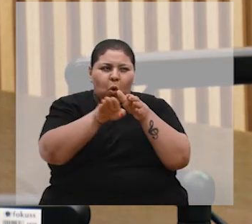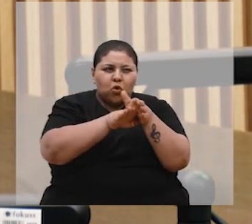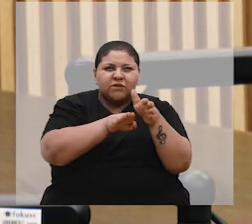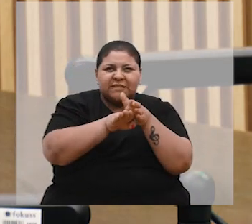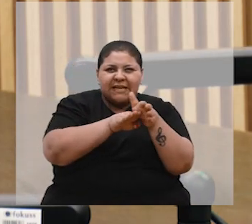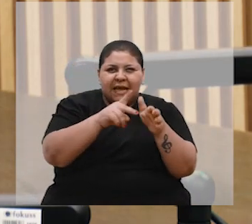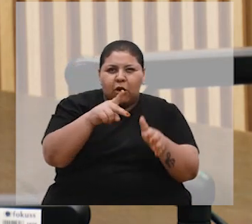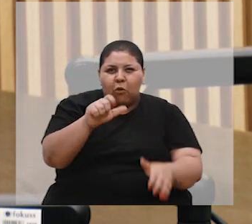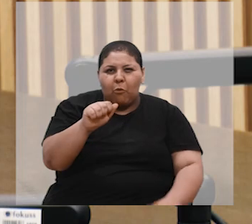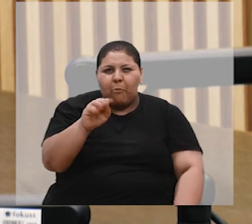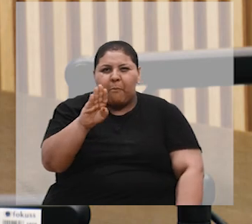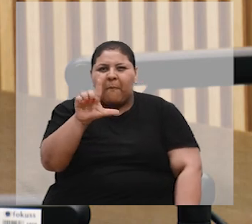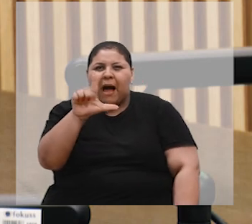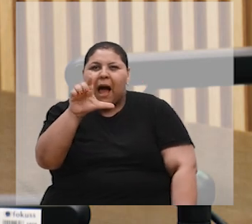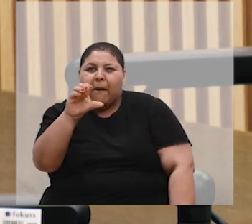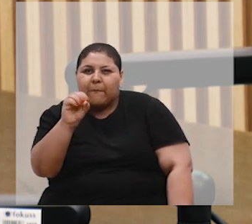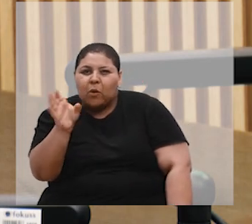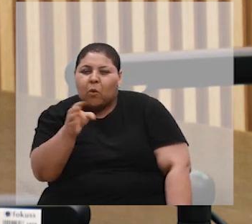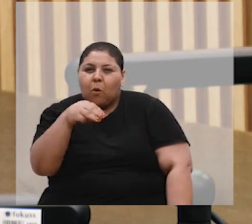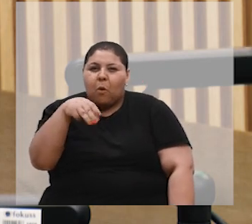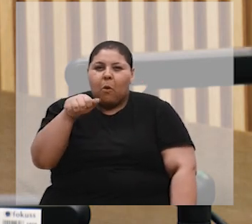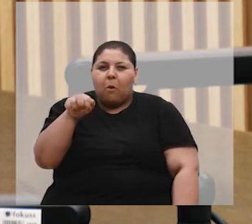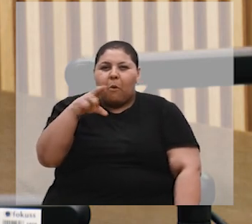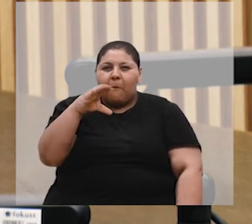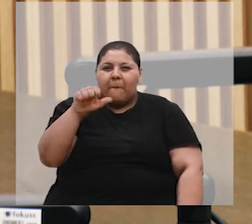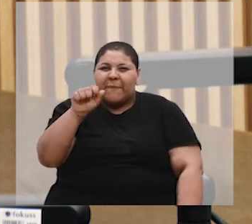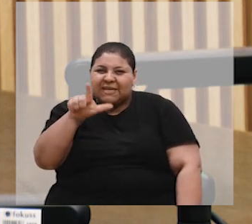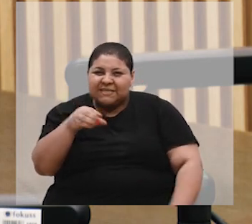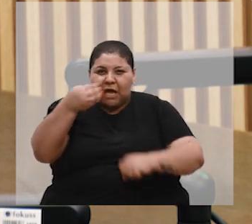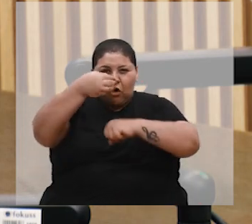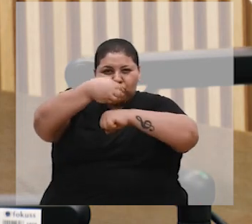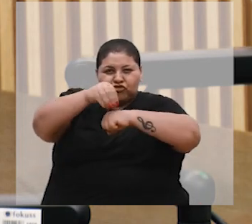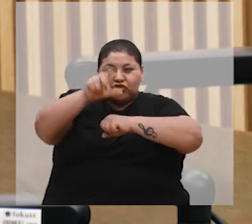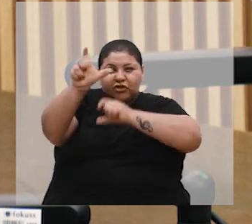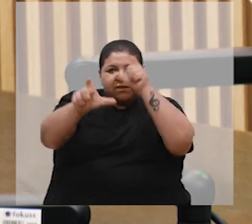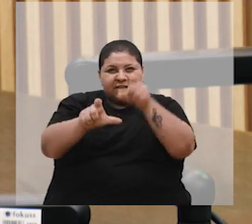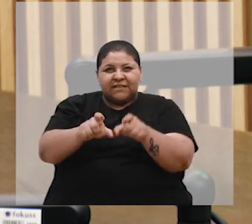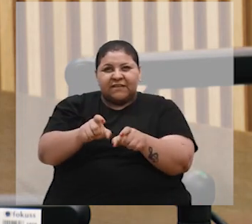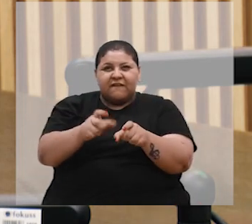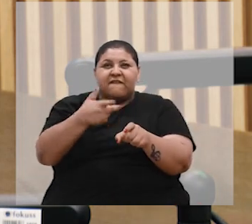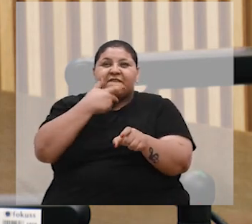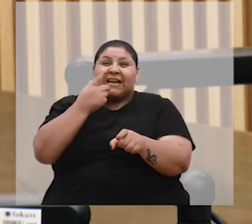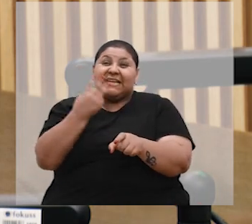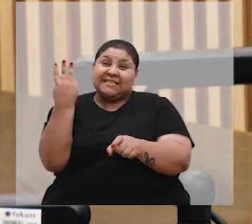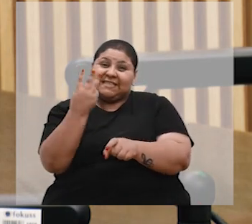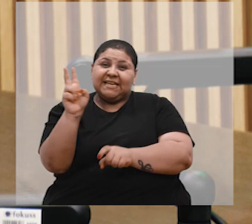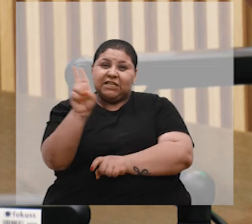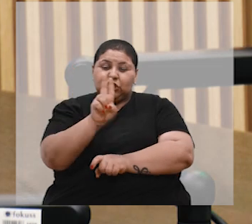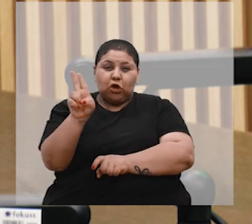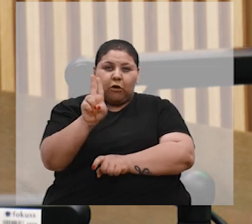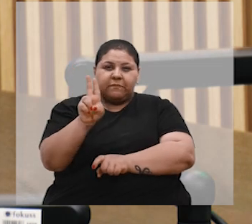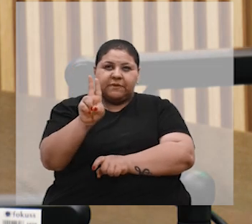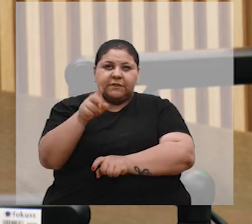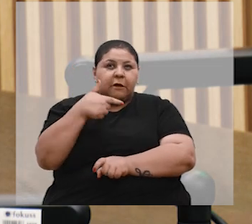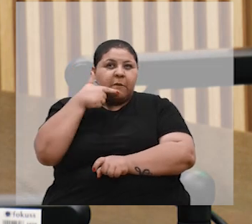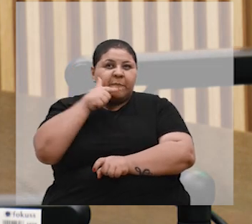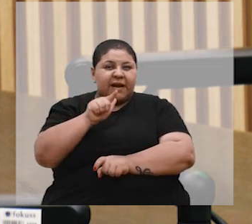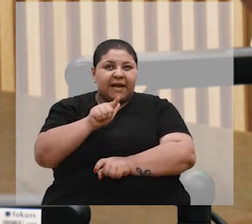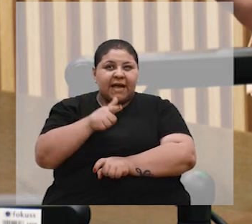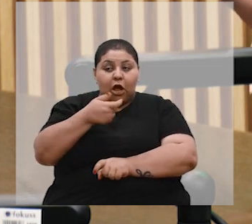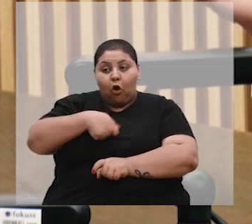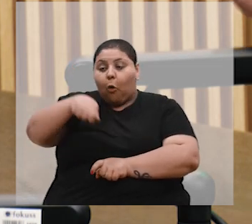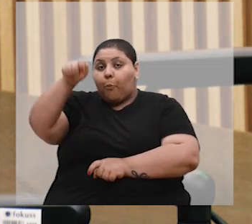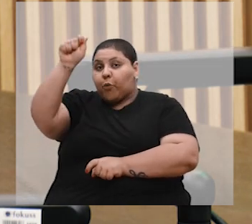no Instagram dele, sugeriu que as pessoas comentassem, citassem ali 3 pessoas nos comentários para ganhar o boné dele, né?